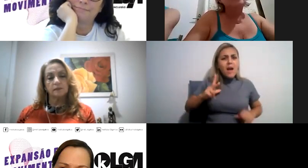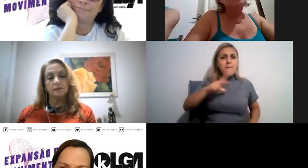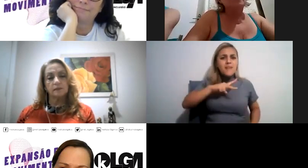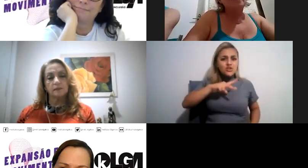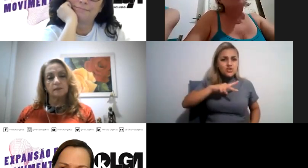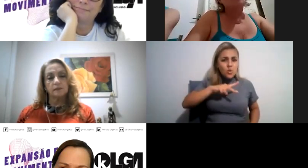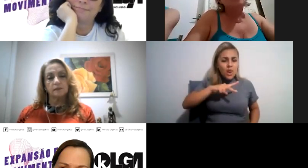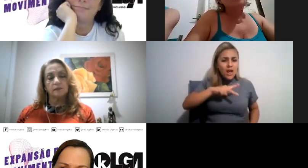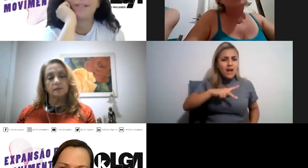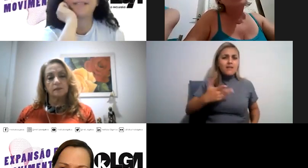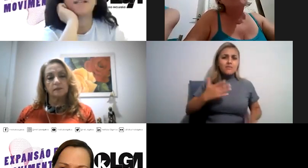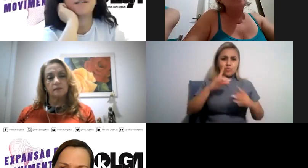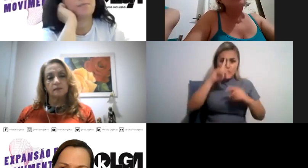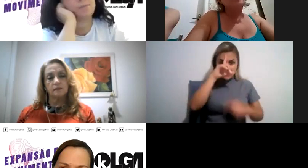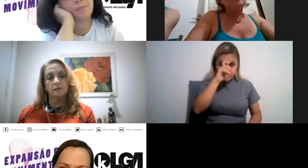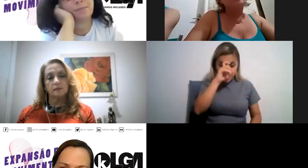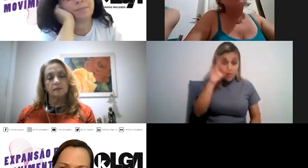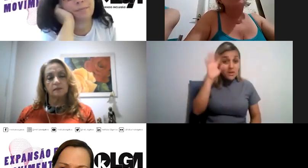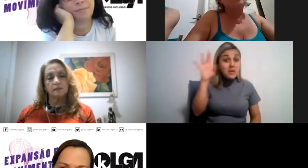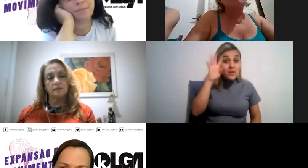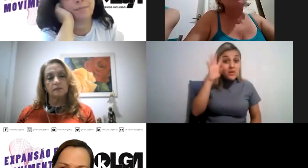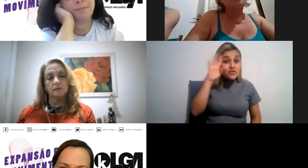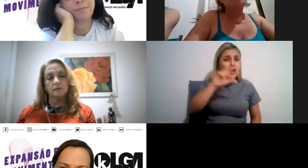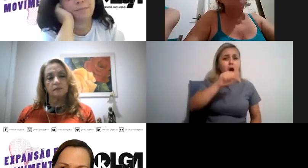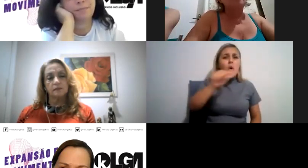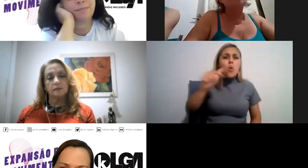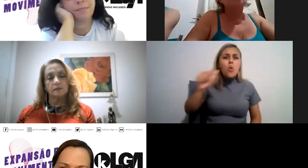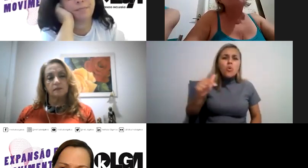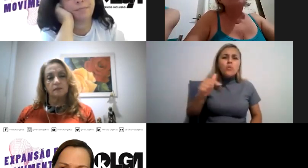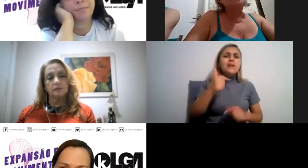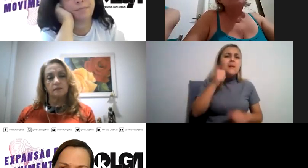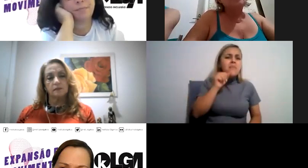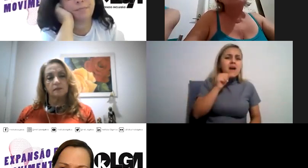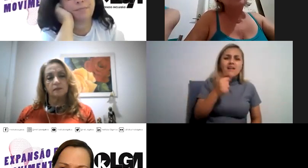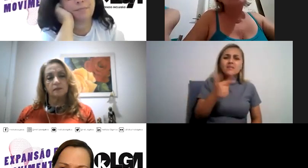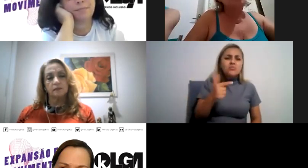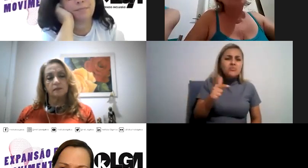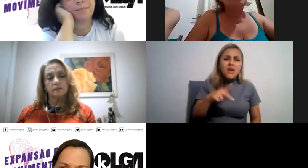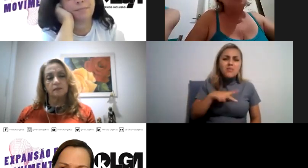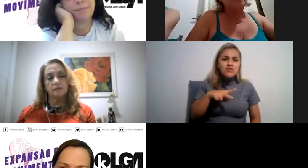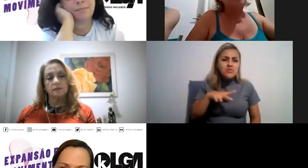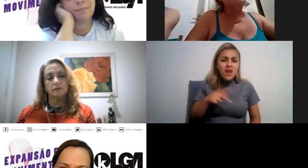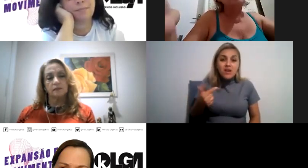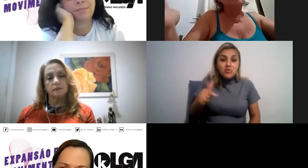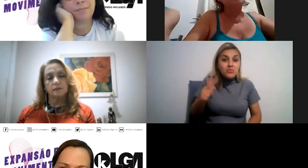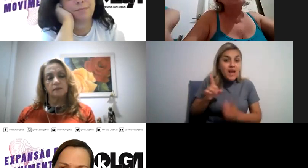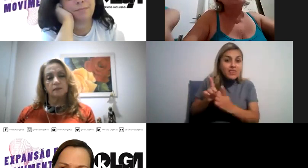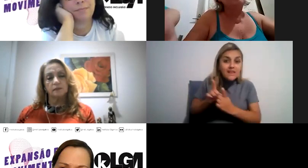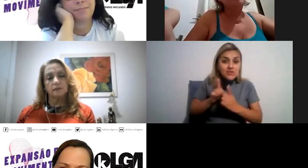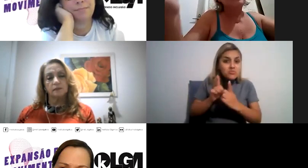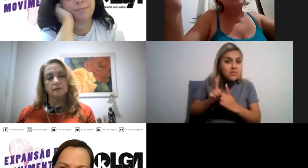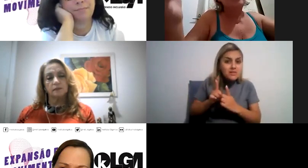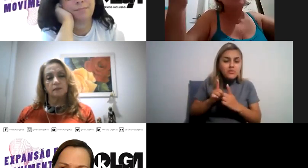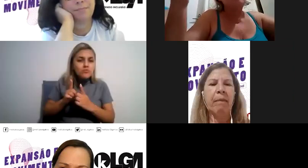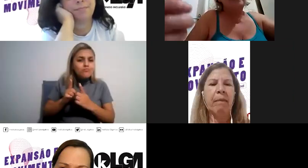esse respeito, que não recebeu esse carinho naquele primeiro momento. Eu, dentro de um hospital grande, eu tive